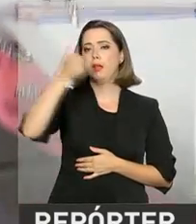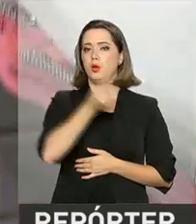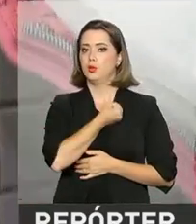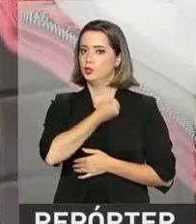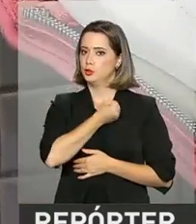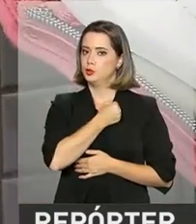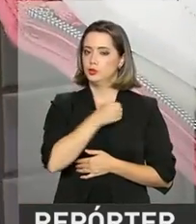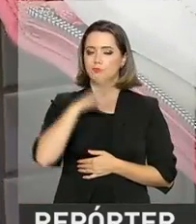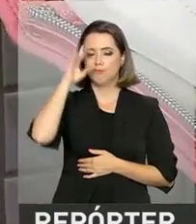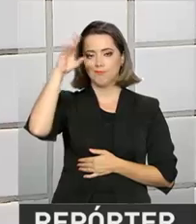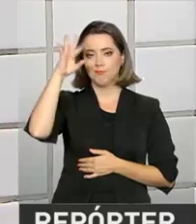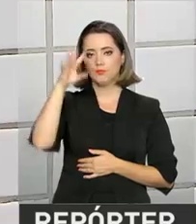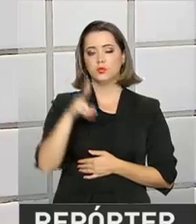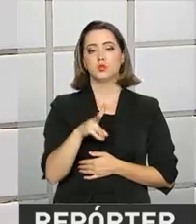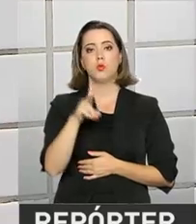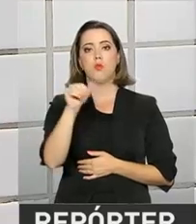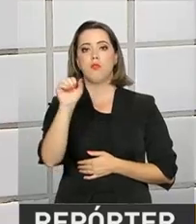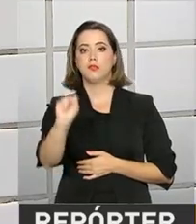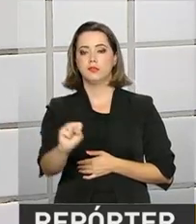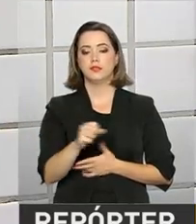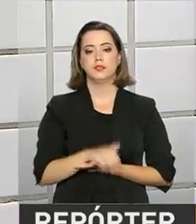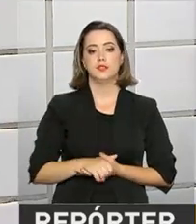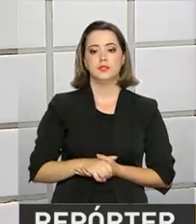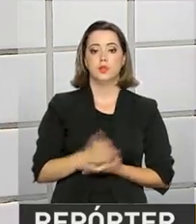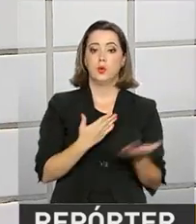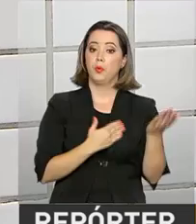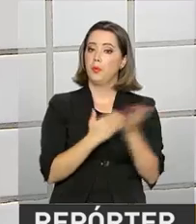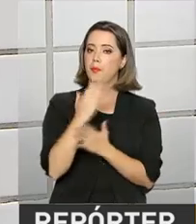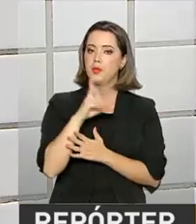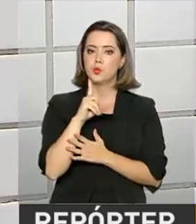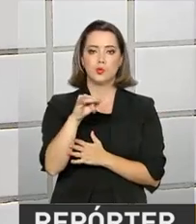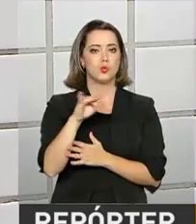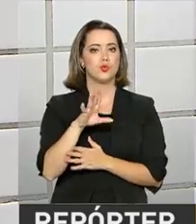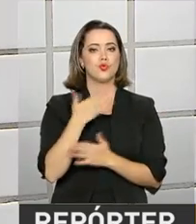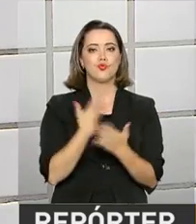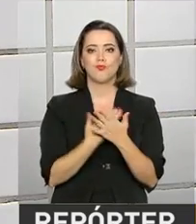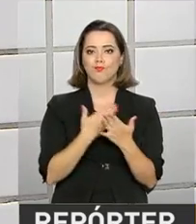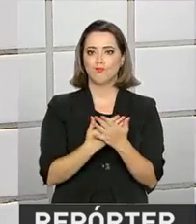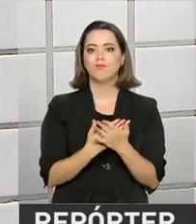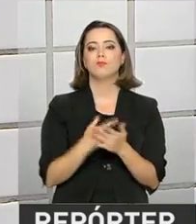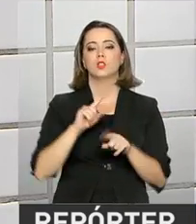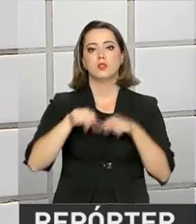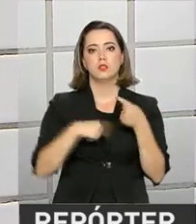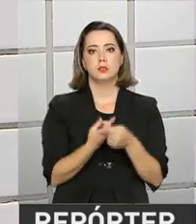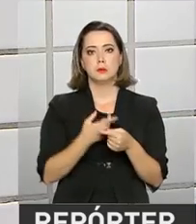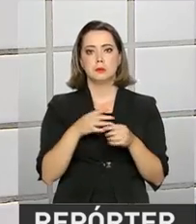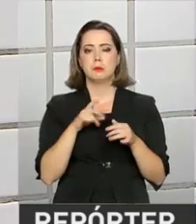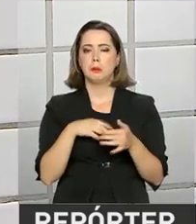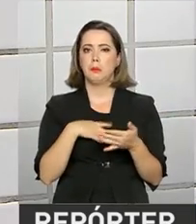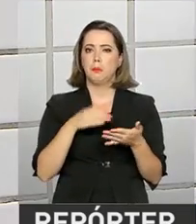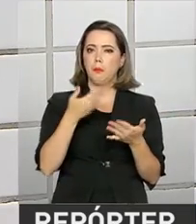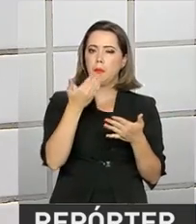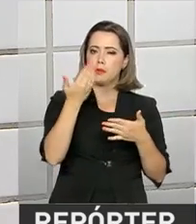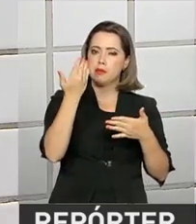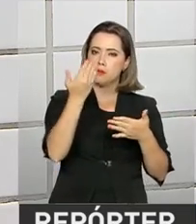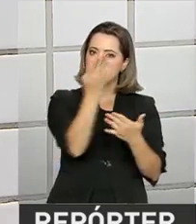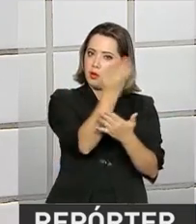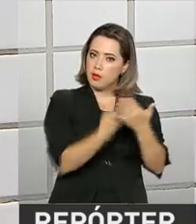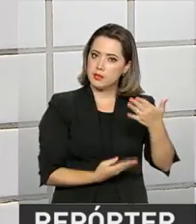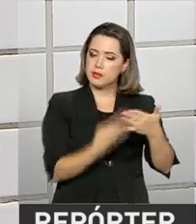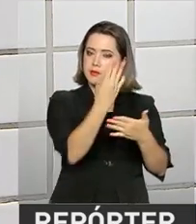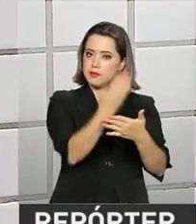vaga na universidade no começo o dia estudando matéria do dia aí eu termino e faço exercício de revisão a matéria que eu